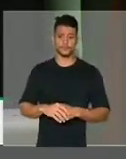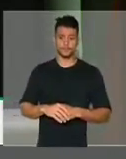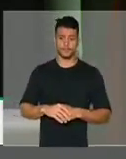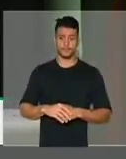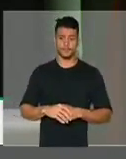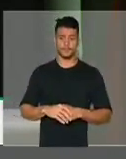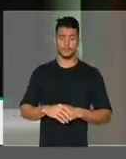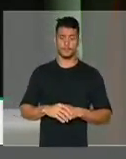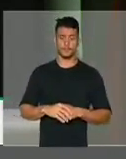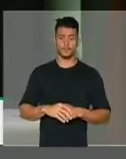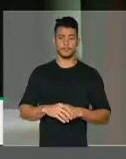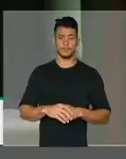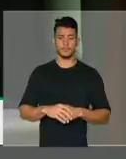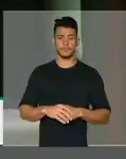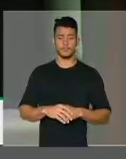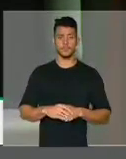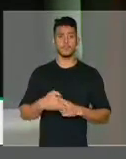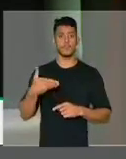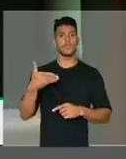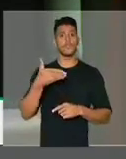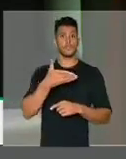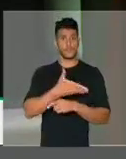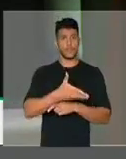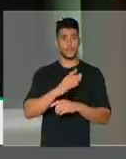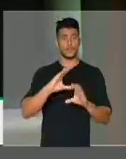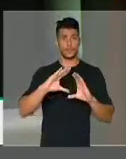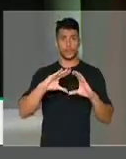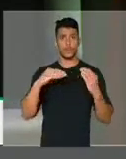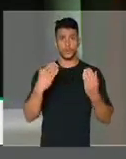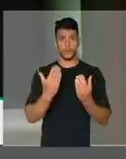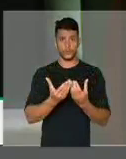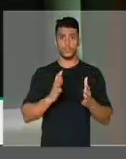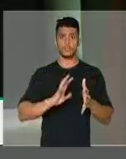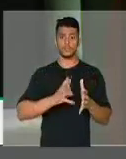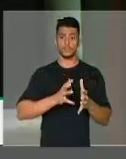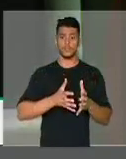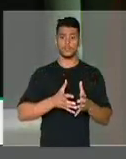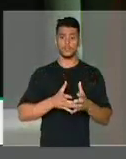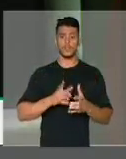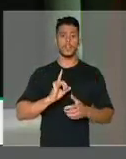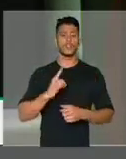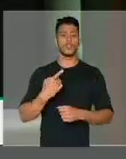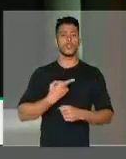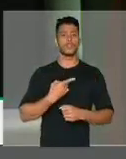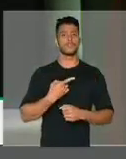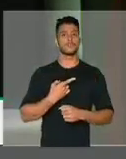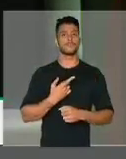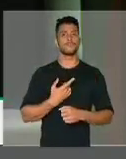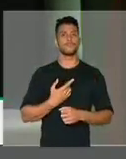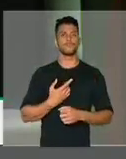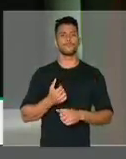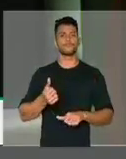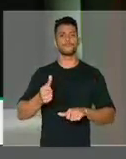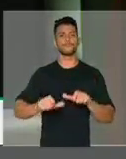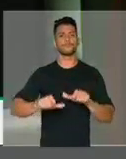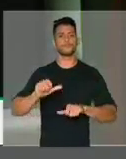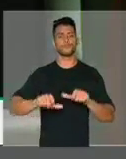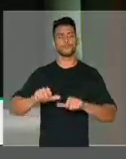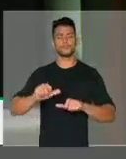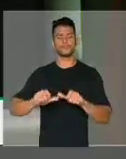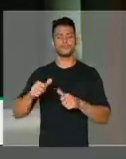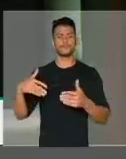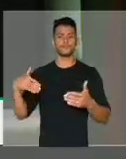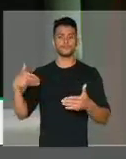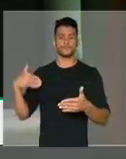àquele evento, ao nosso congresso, em que nós avaliamos a nossa trajetória,